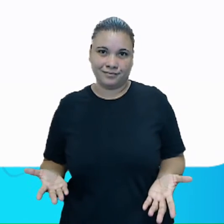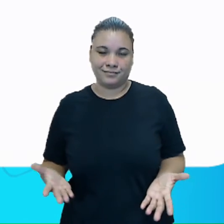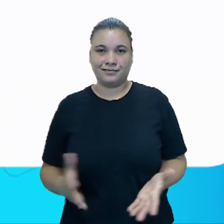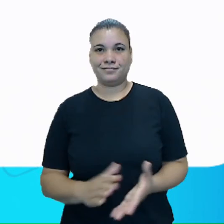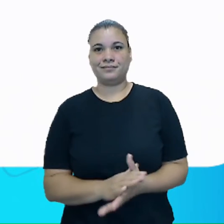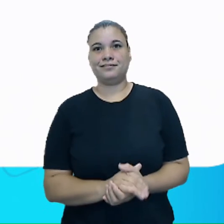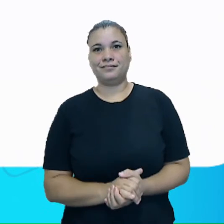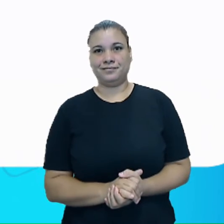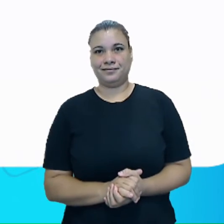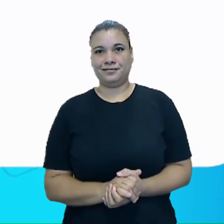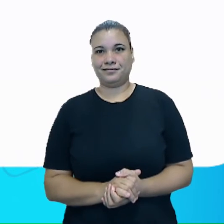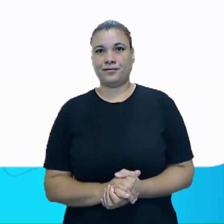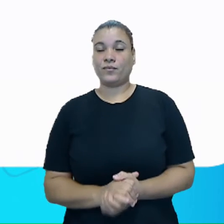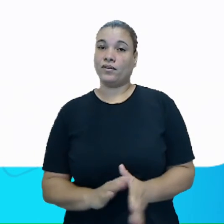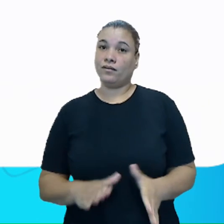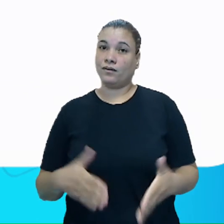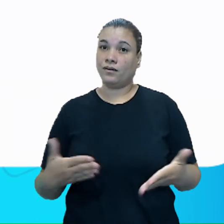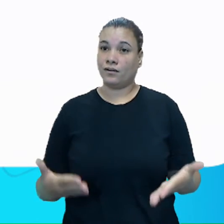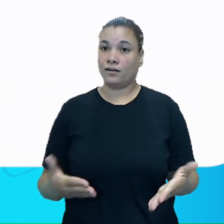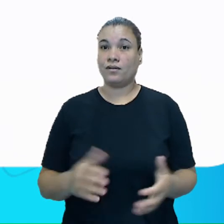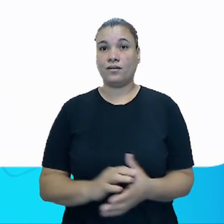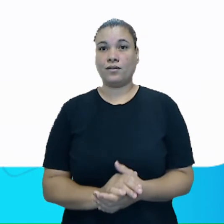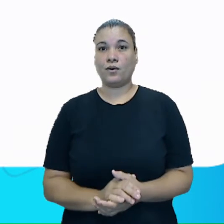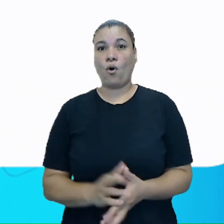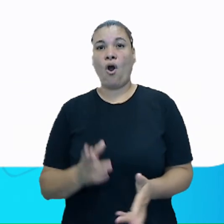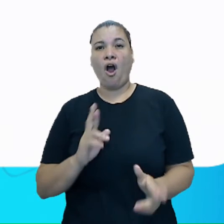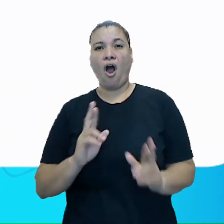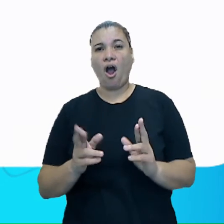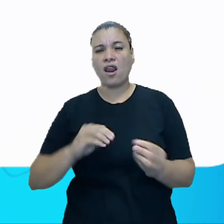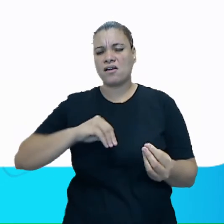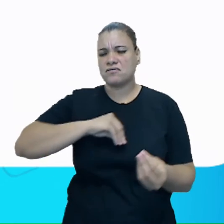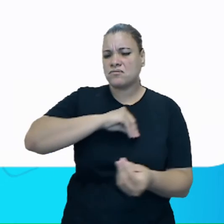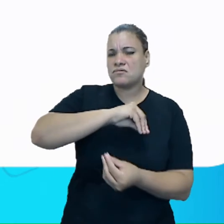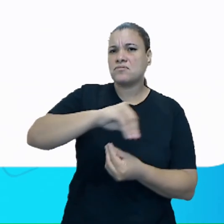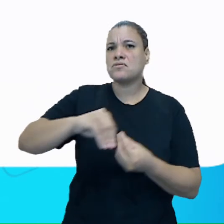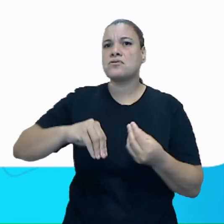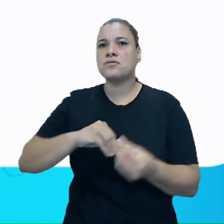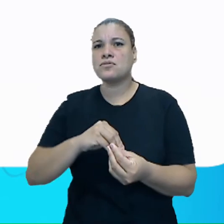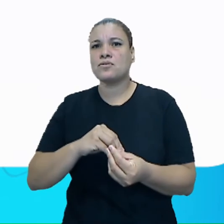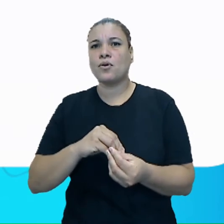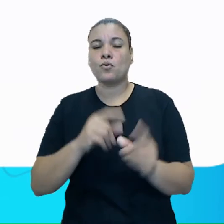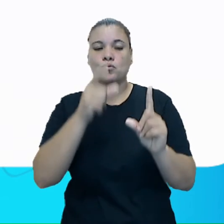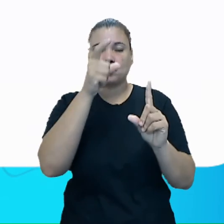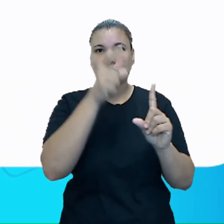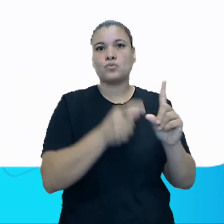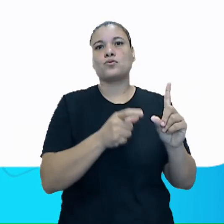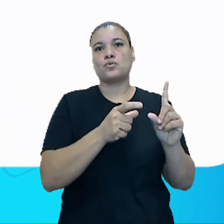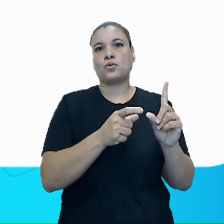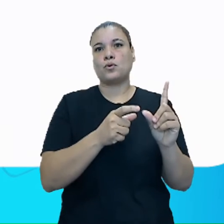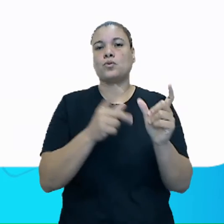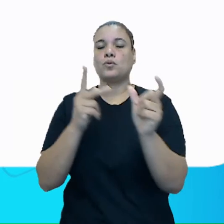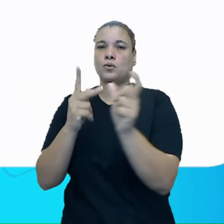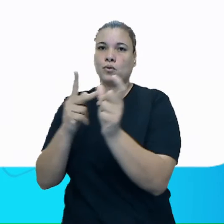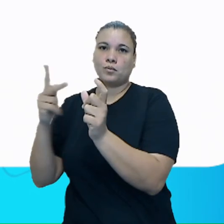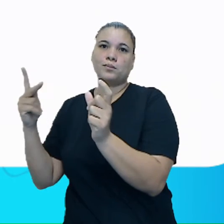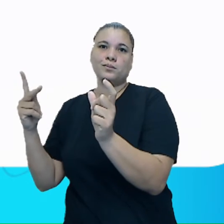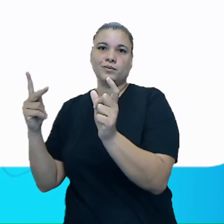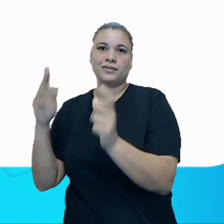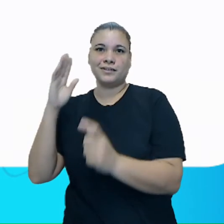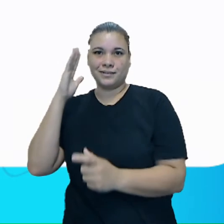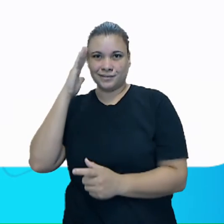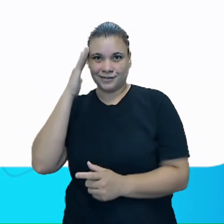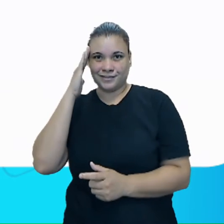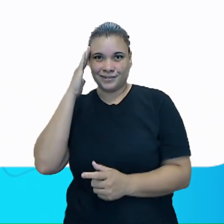o predicado nominal vai estabelecer uma relação com o sujeito. Observem o próximo exemplo para a